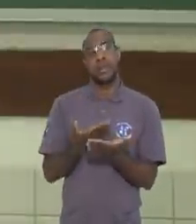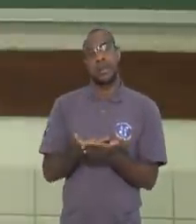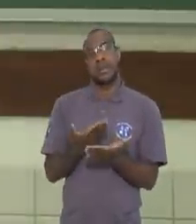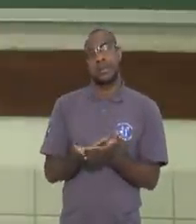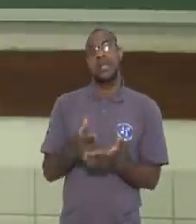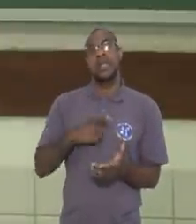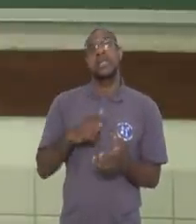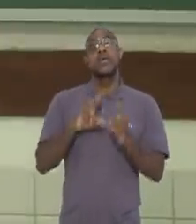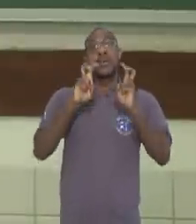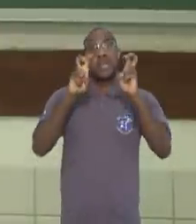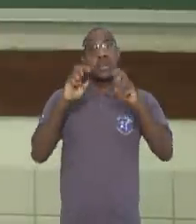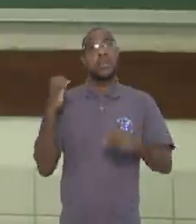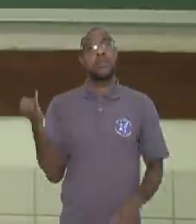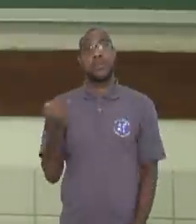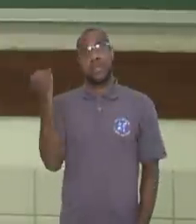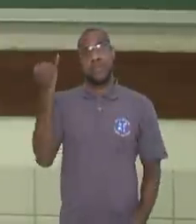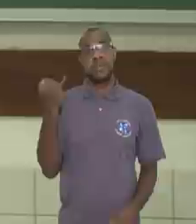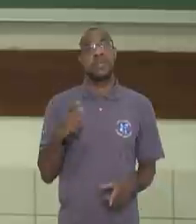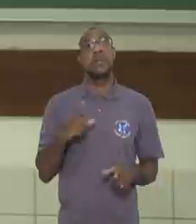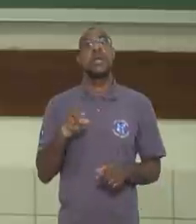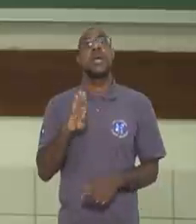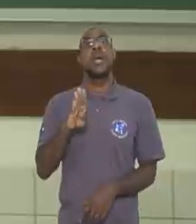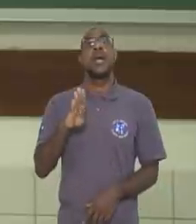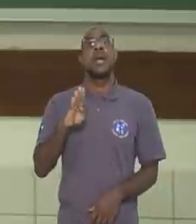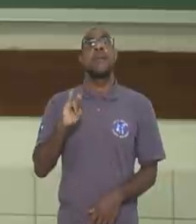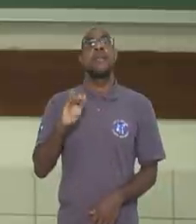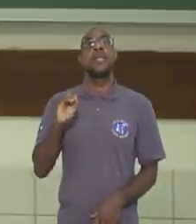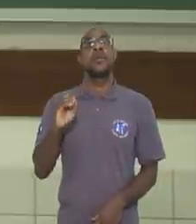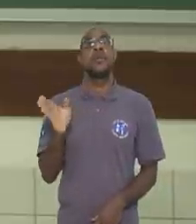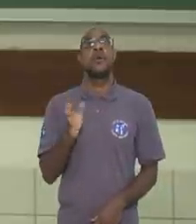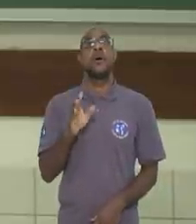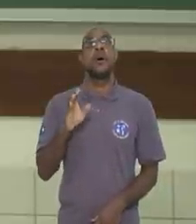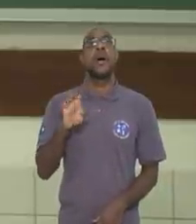bacana também, falando sobre bioética. Então já vão pensando aquelas coisas que eu